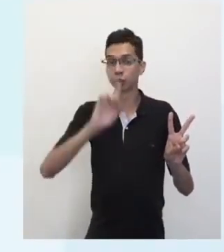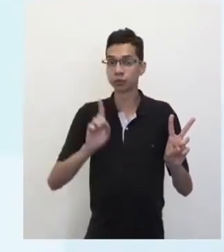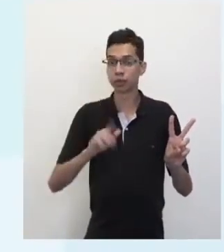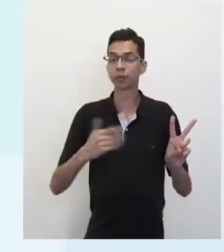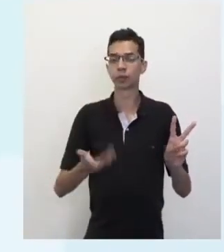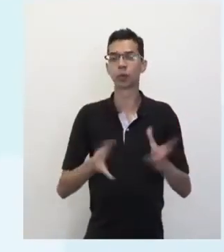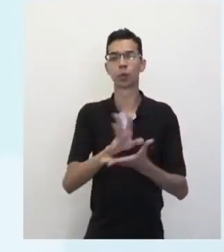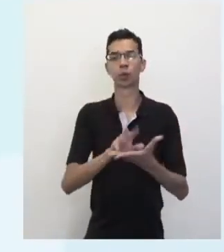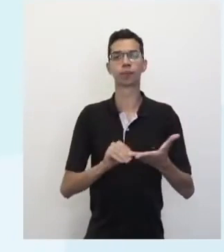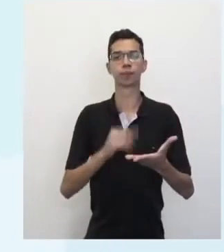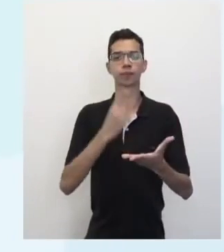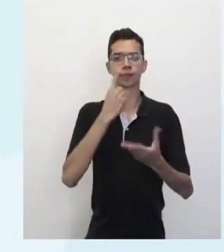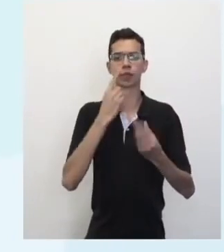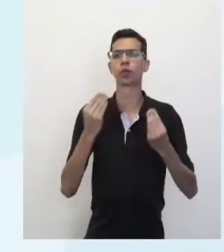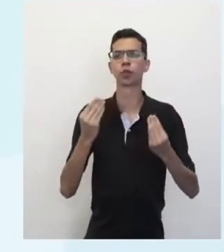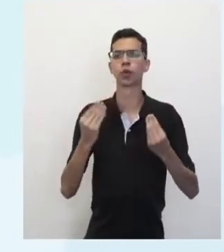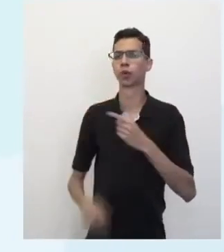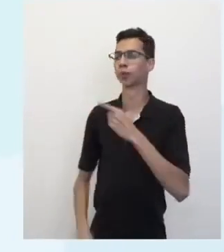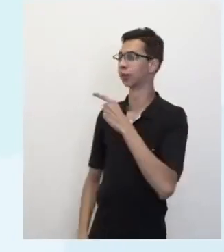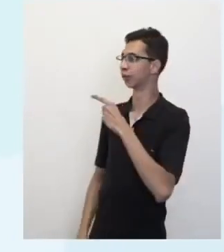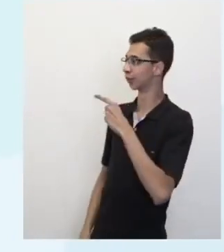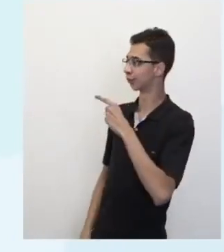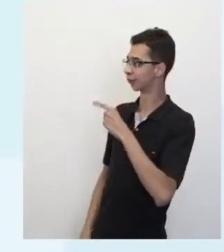ficou a minha próxima linha? Olha lá, ó.